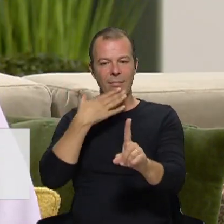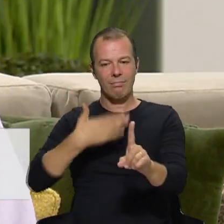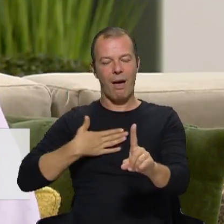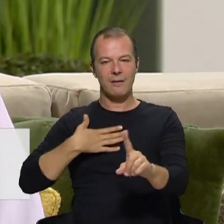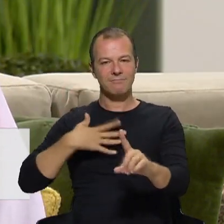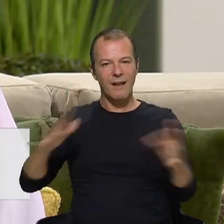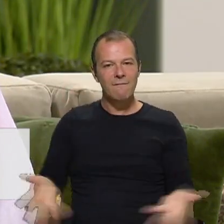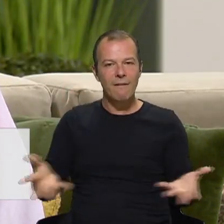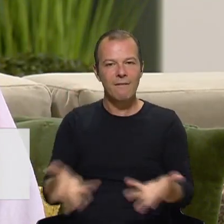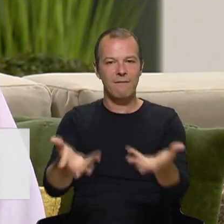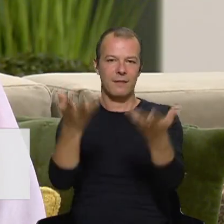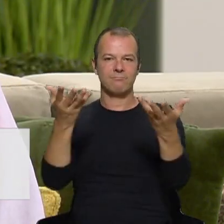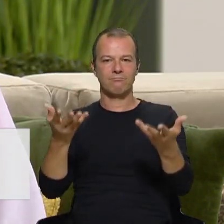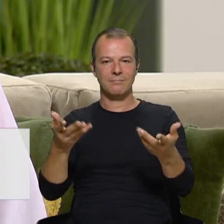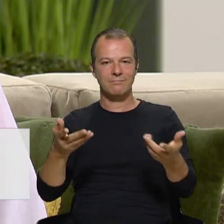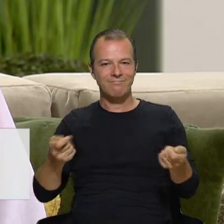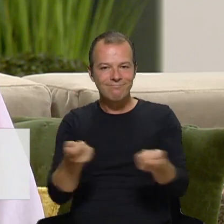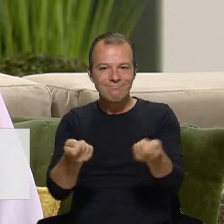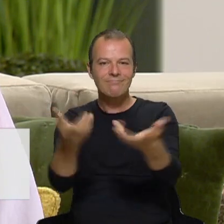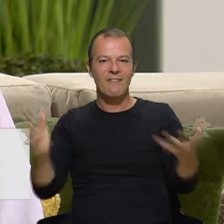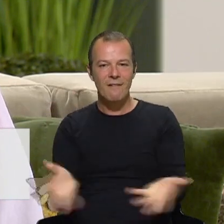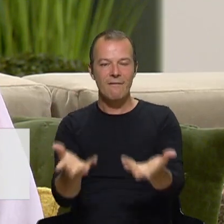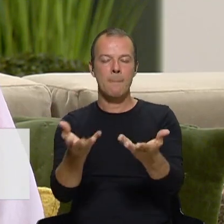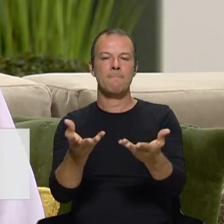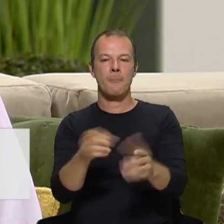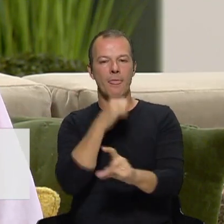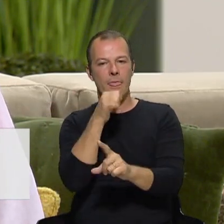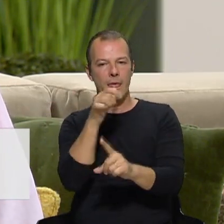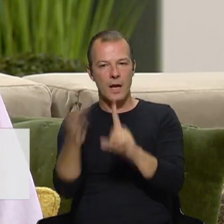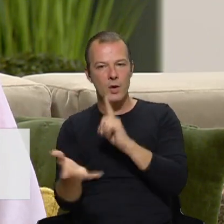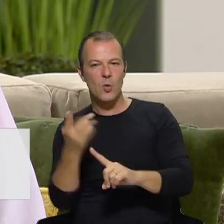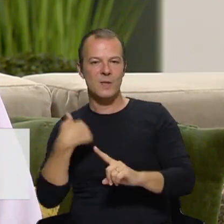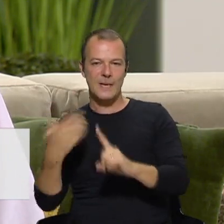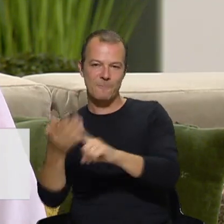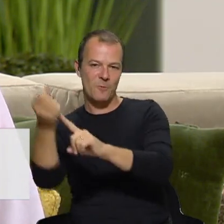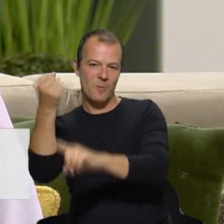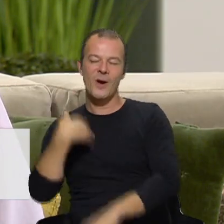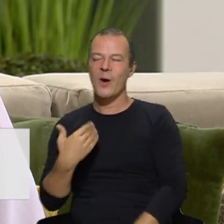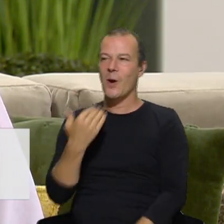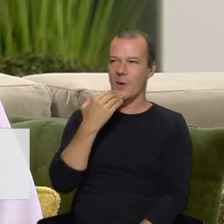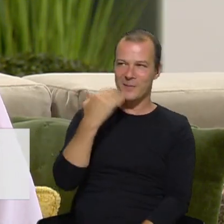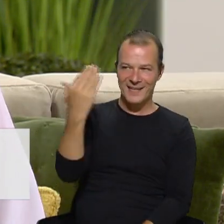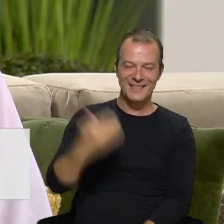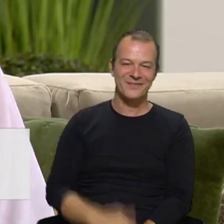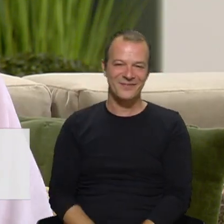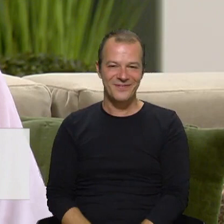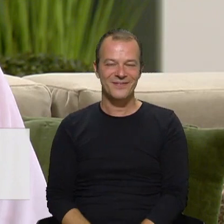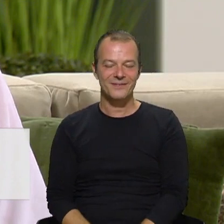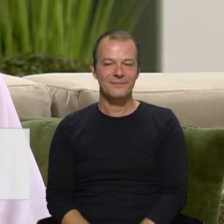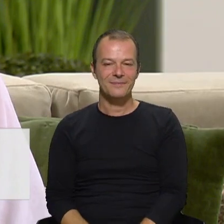o empurrão e me encorajou sempre a conseguir. Há sempre esses obrigada. Anjos da guarda, não é?